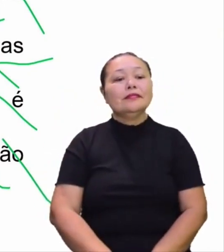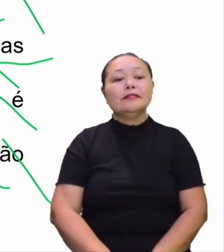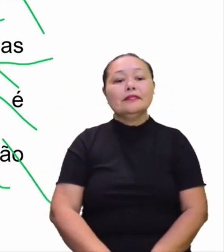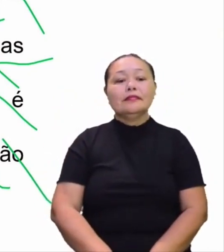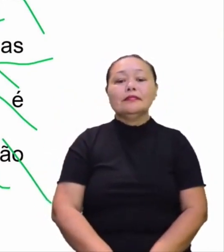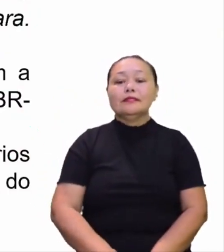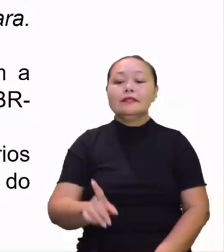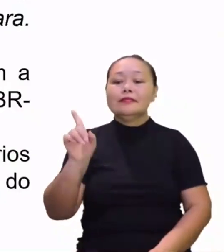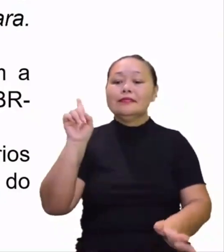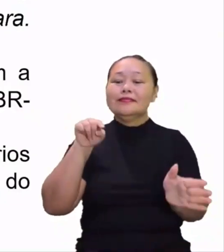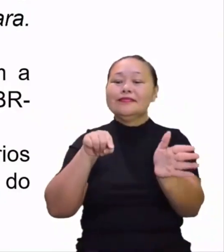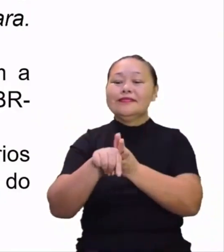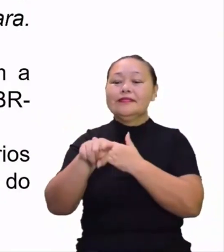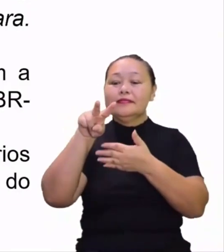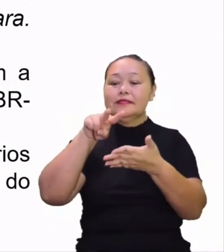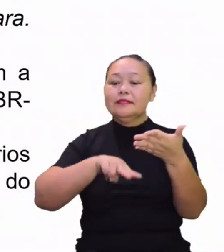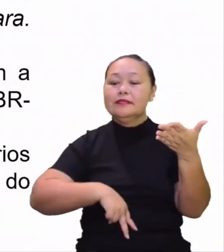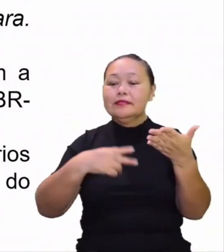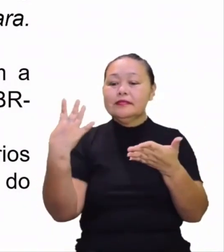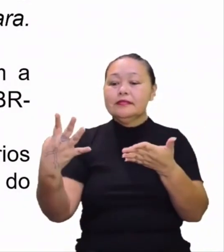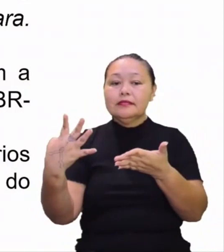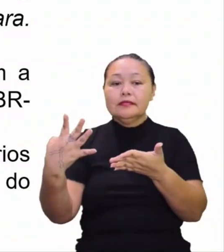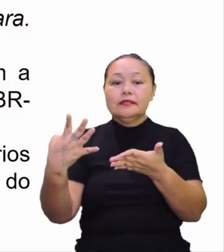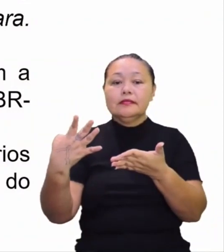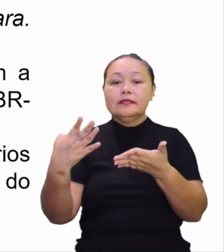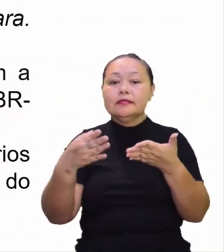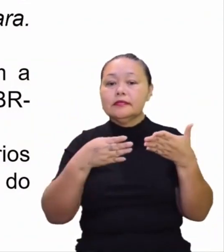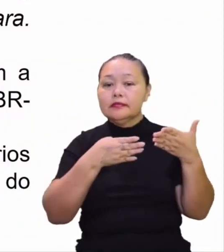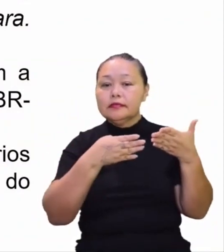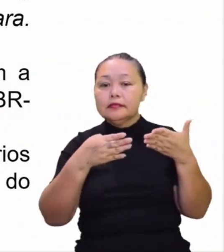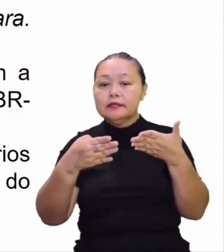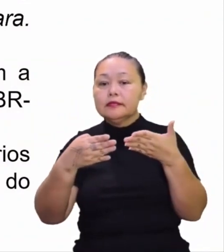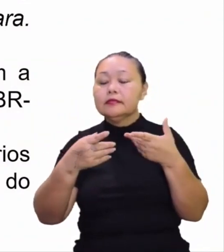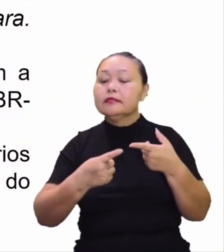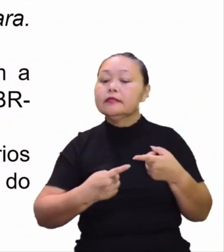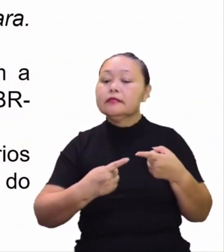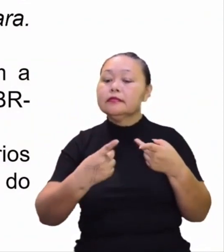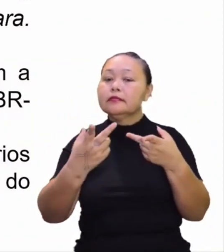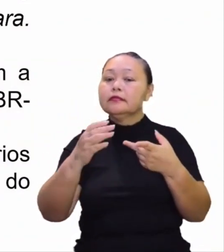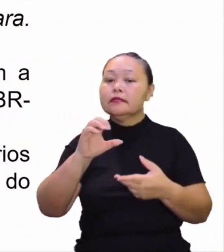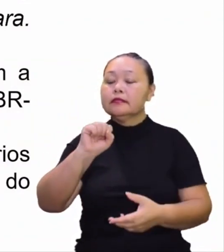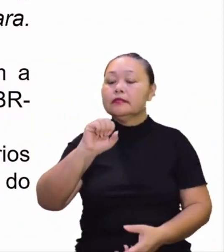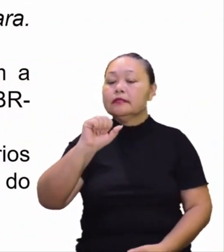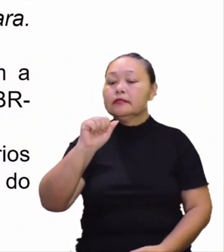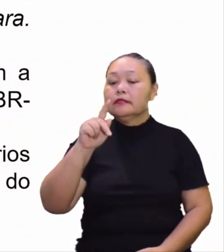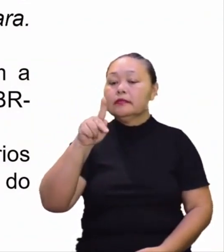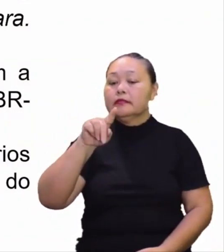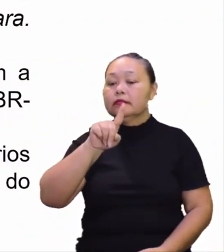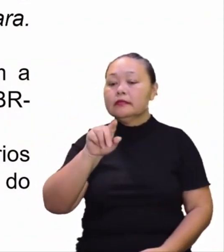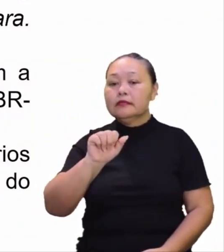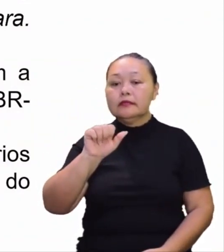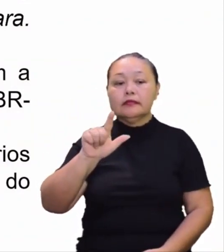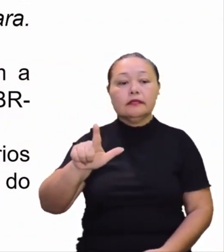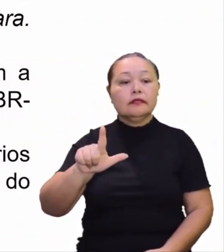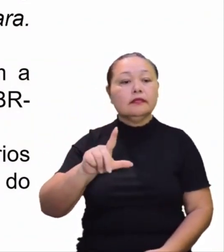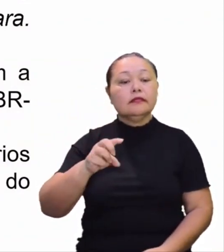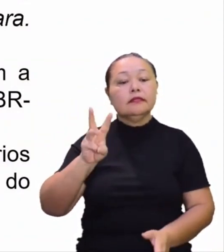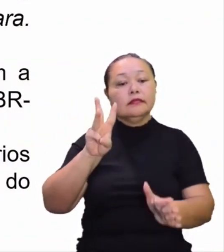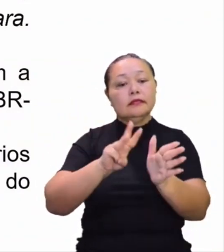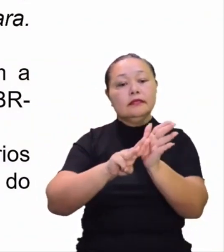nave. Então, lê a 4 aí para nós. Vamos lá. O corredor de exportação,